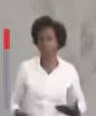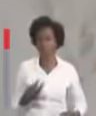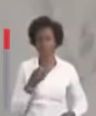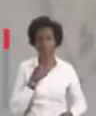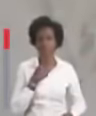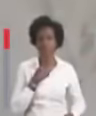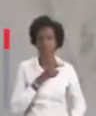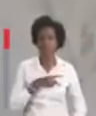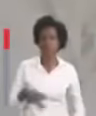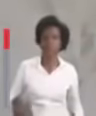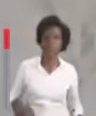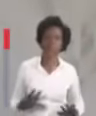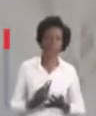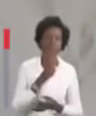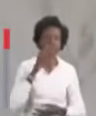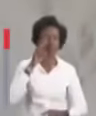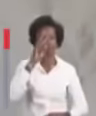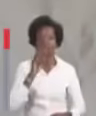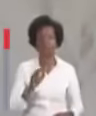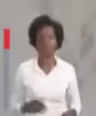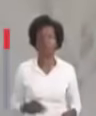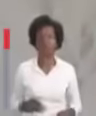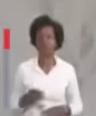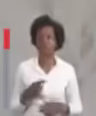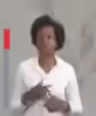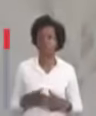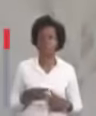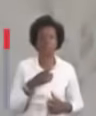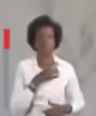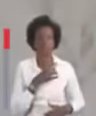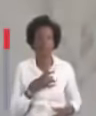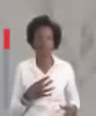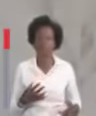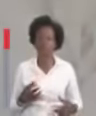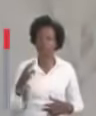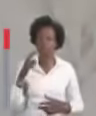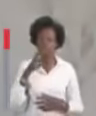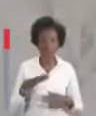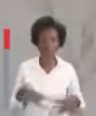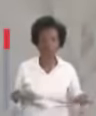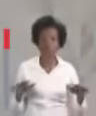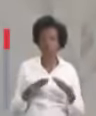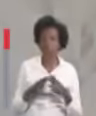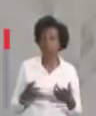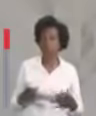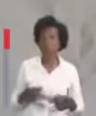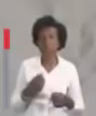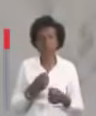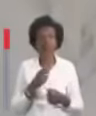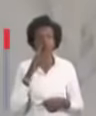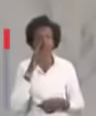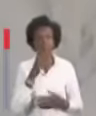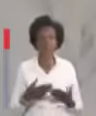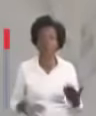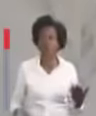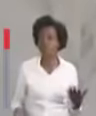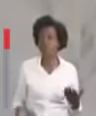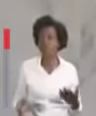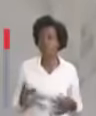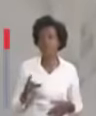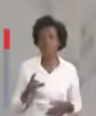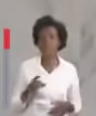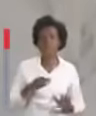seu Presidente é um absurdo né esse clima de terror e medo né de possibilidade mede